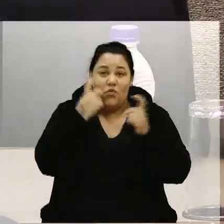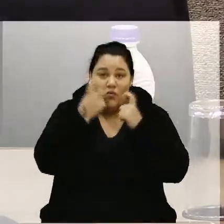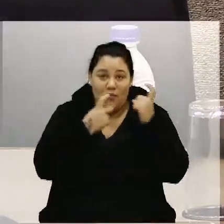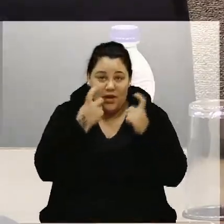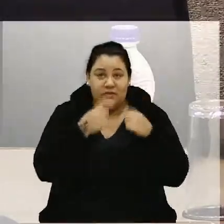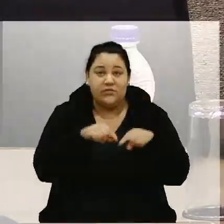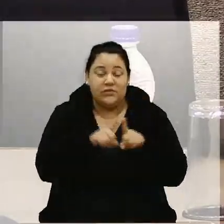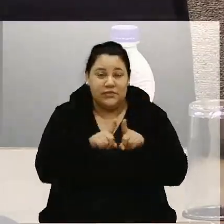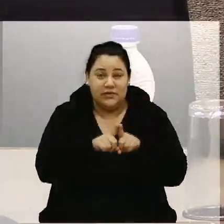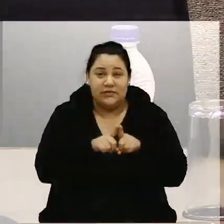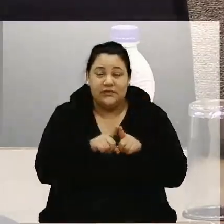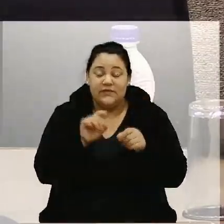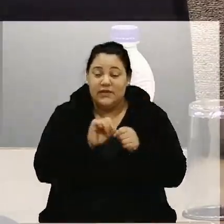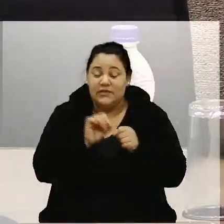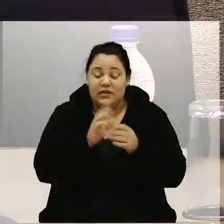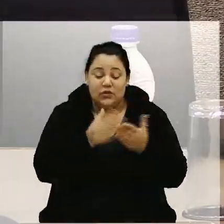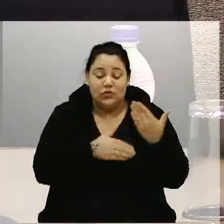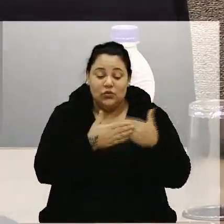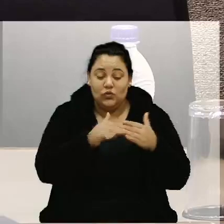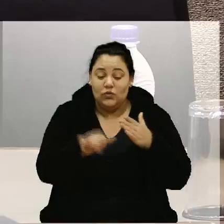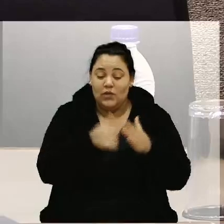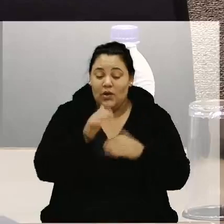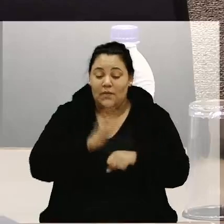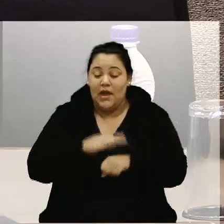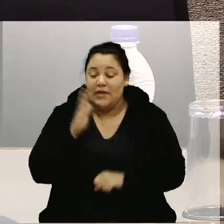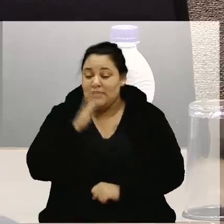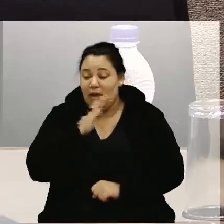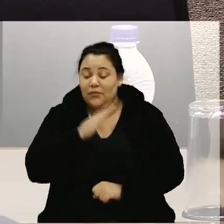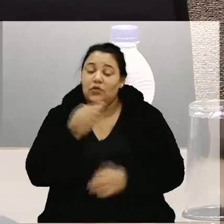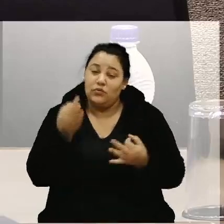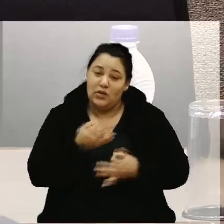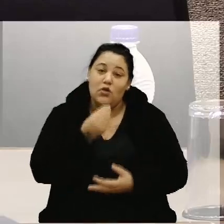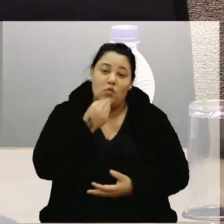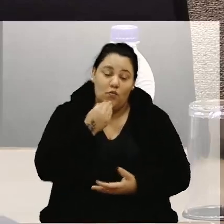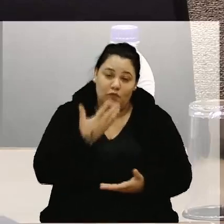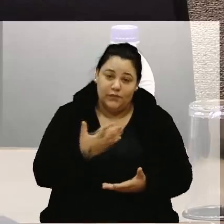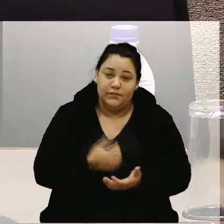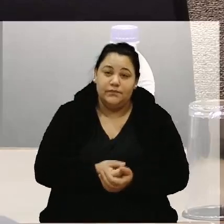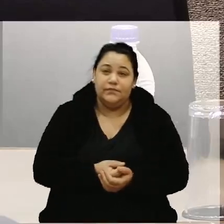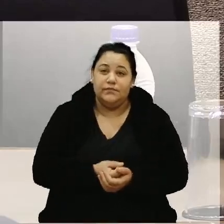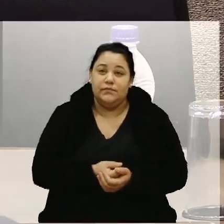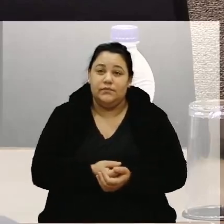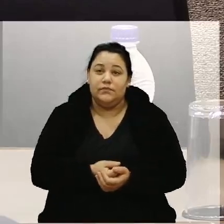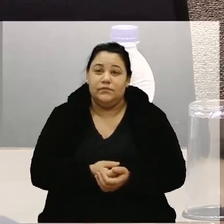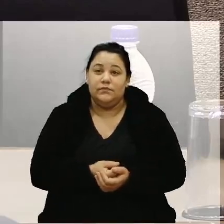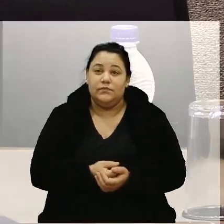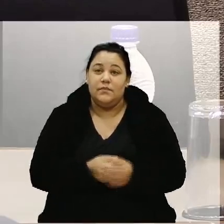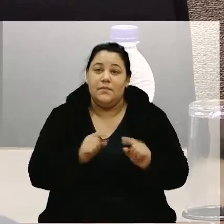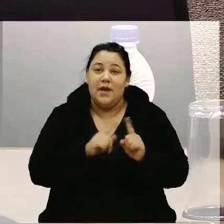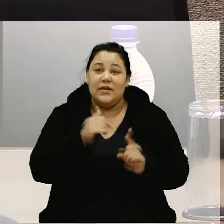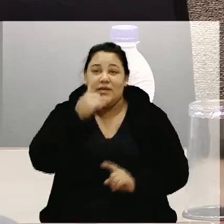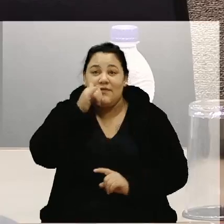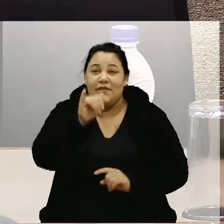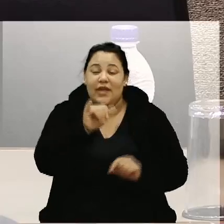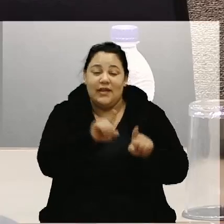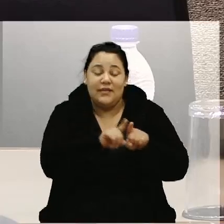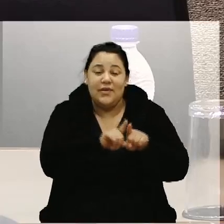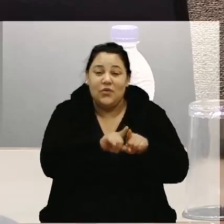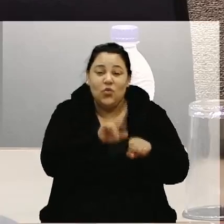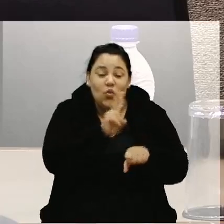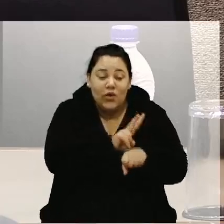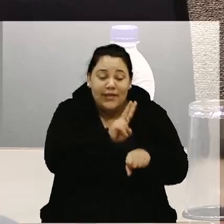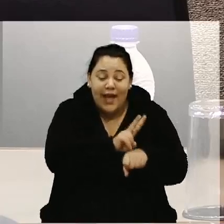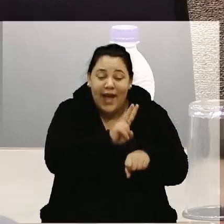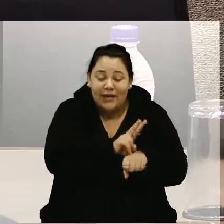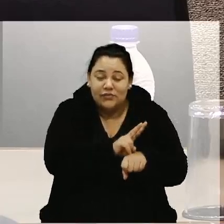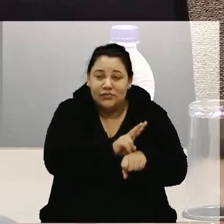né, de fazer tudo voltar a andar o mais rápido possível, que é o correto, tá? Mas a prevenção, aquele empresário